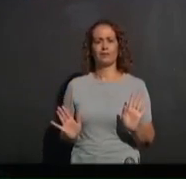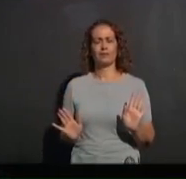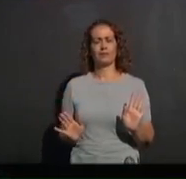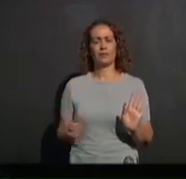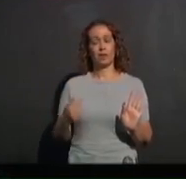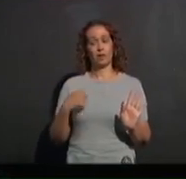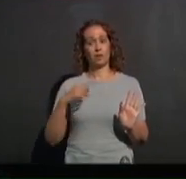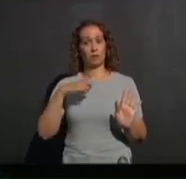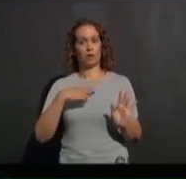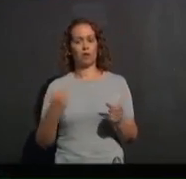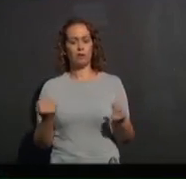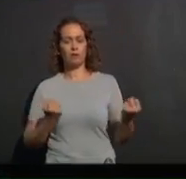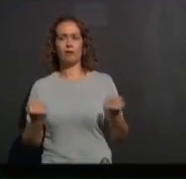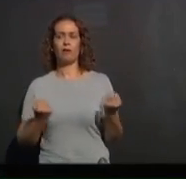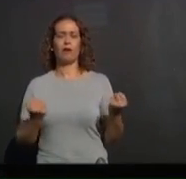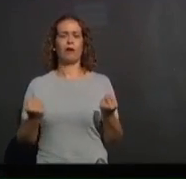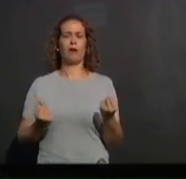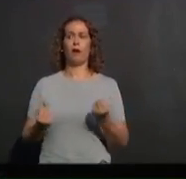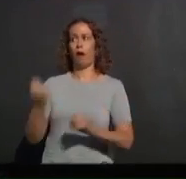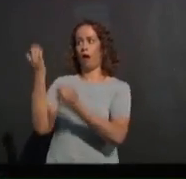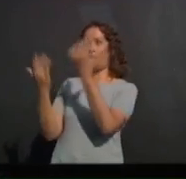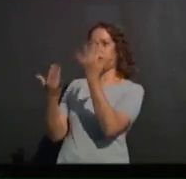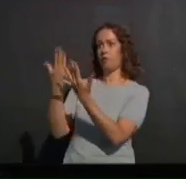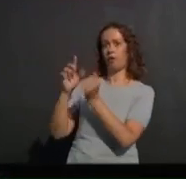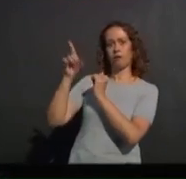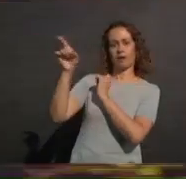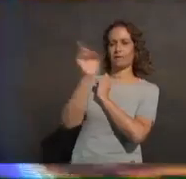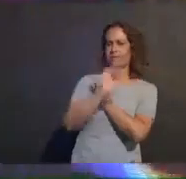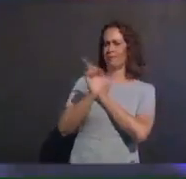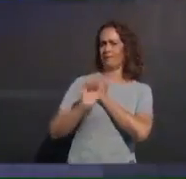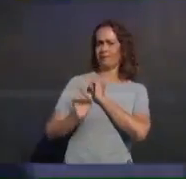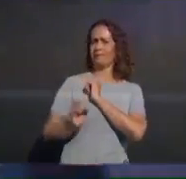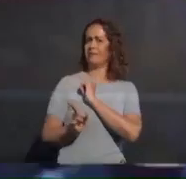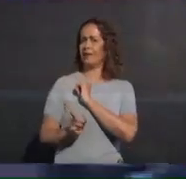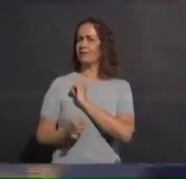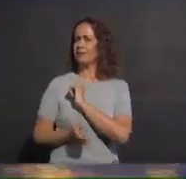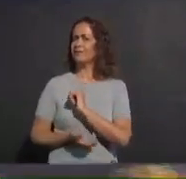Eu tenho um carro, tá ali fora, não vou pôr fogo nele não.